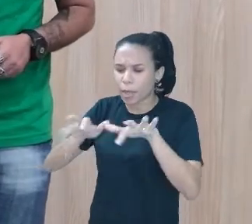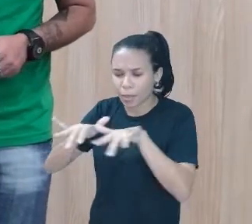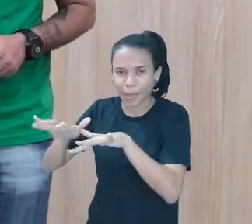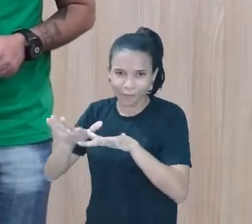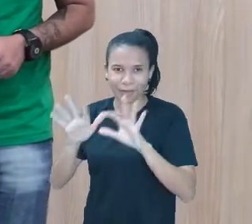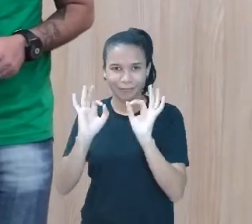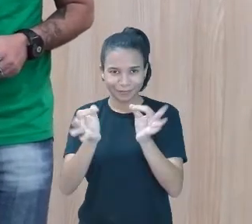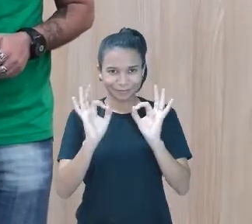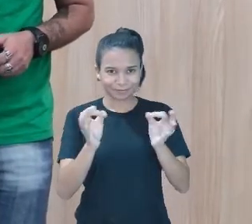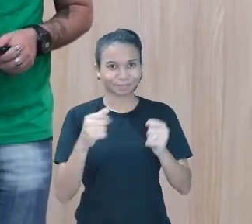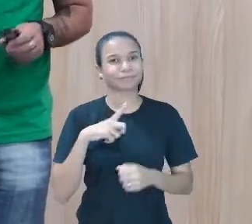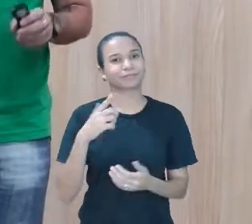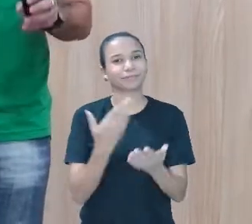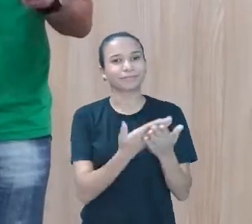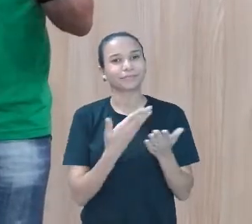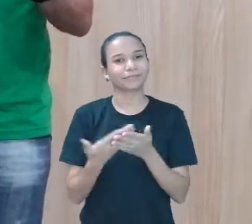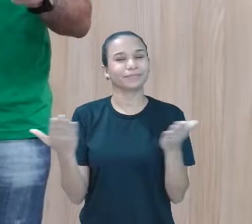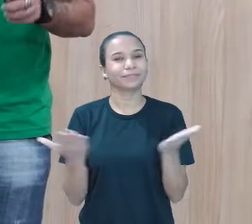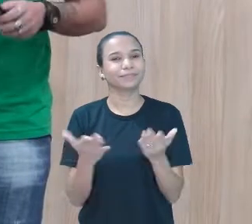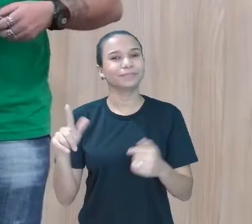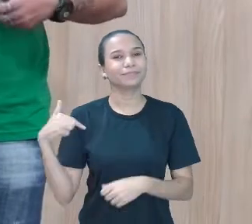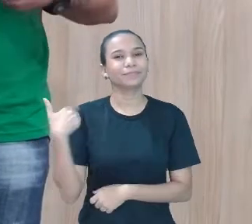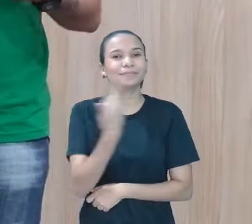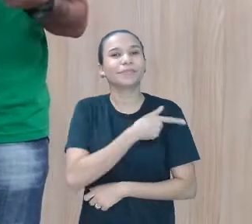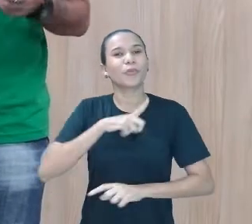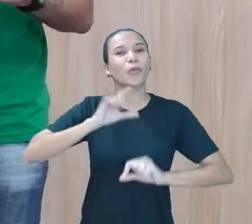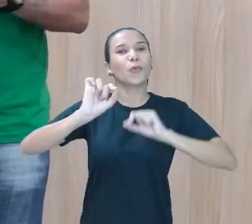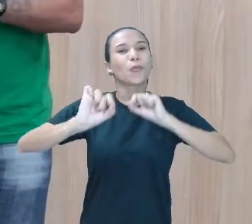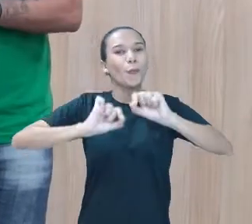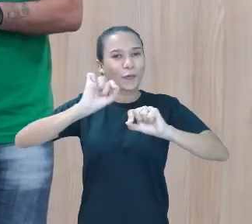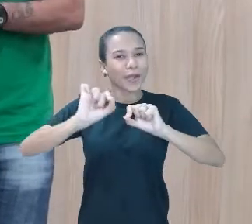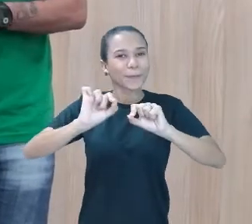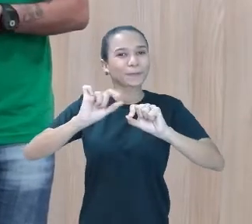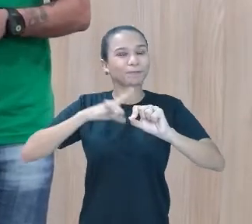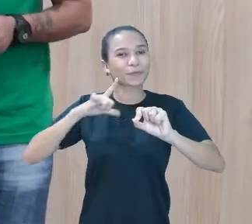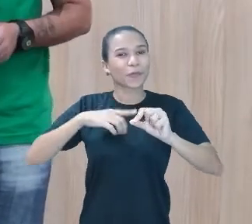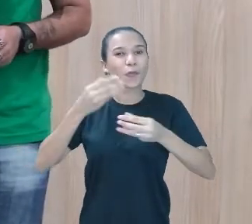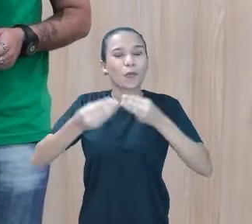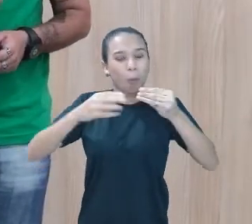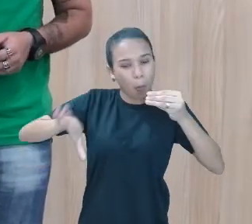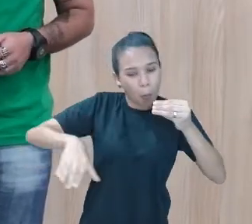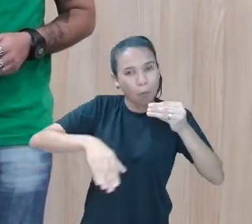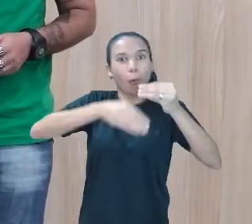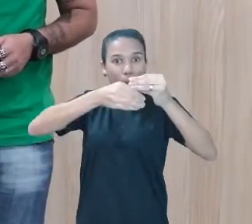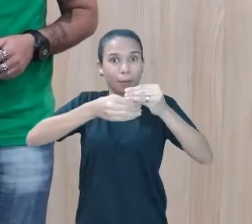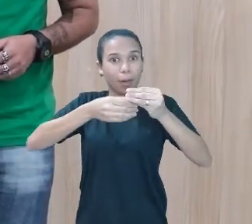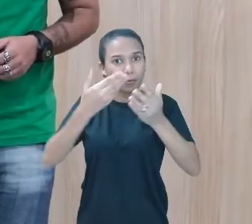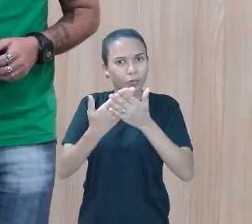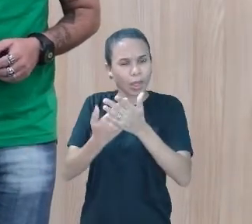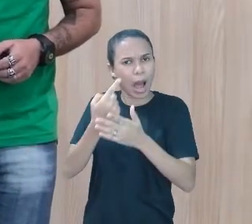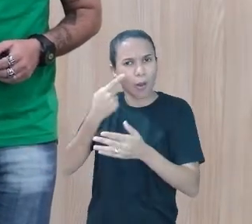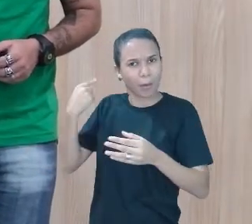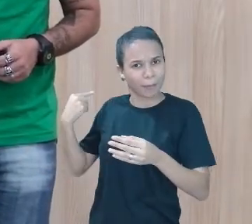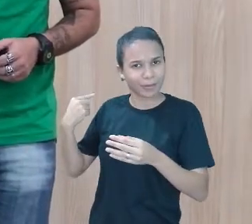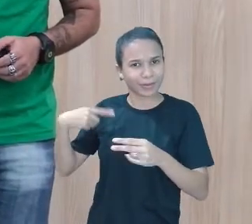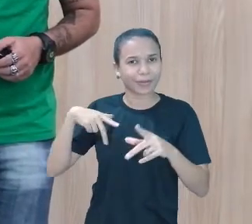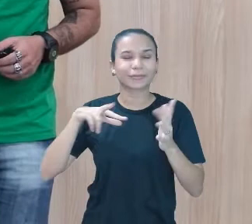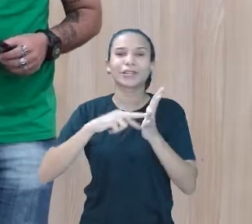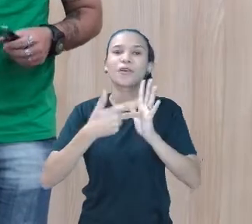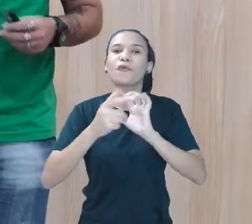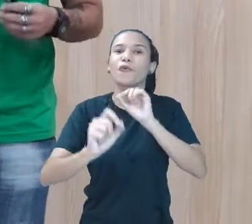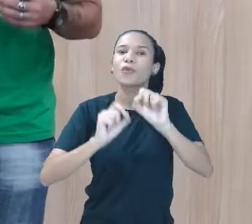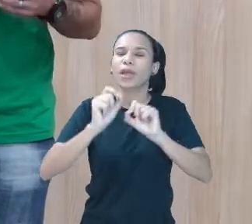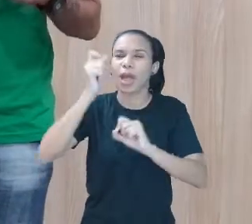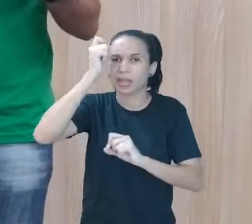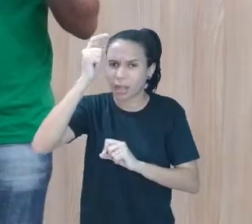nos comentários, tá certo? Na aula de hoje, a gente vai trazer um pouco do complemento do que a gente viu na aula anterior, né? Ou seja, a